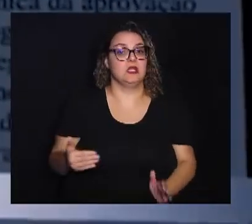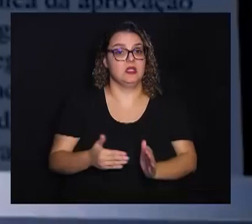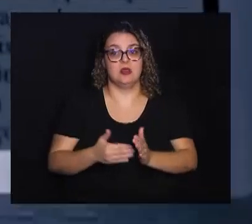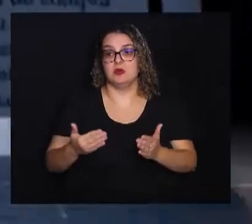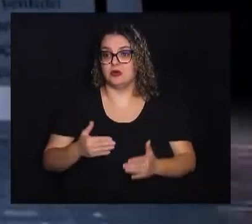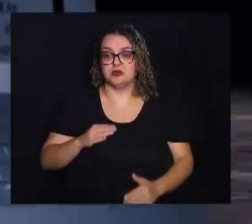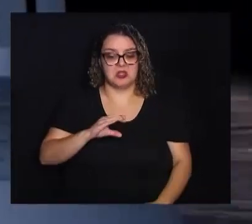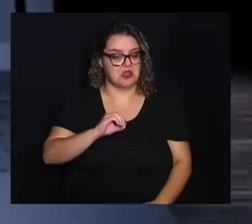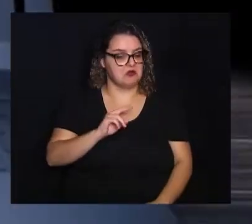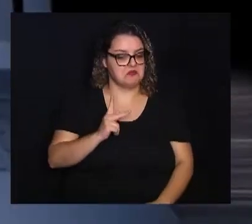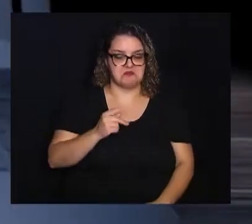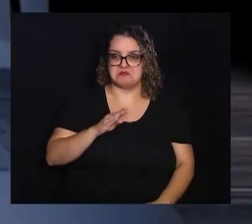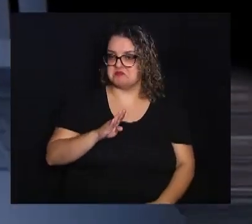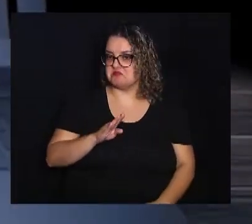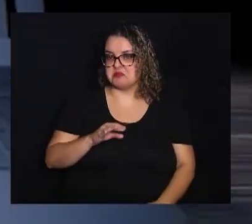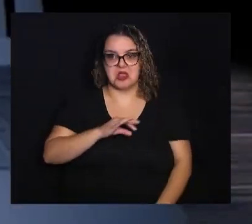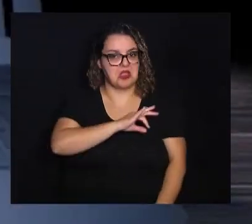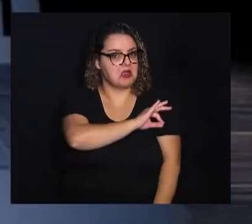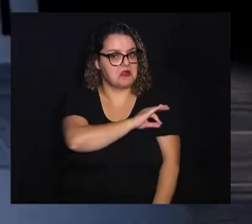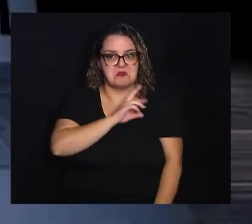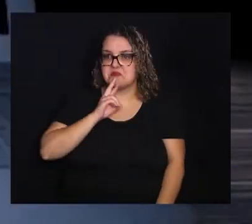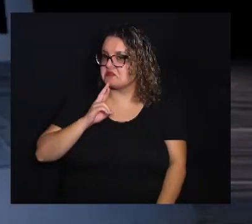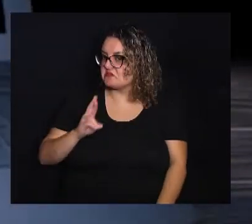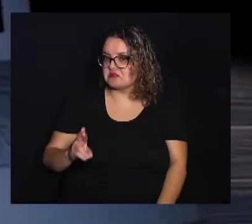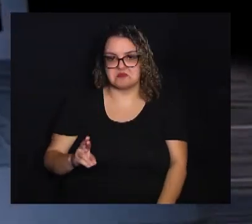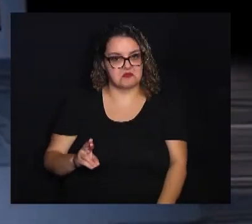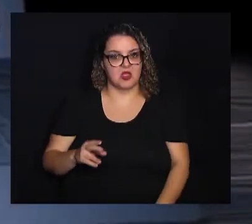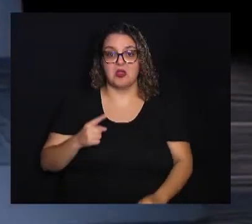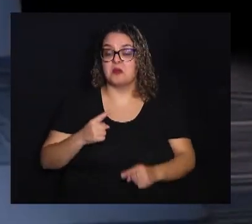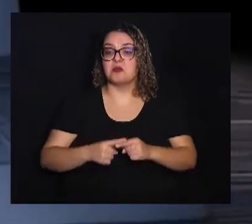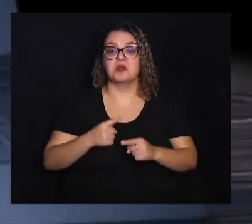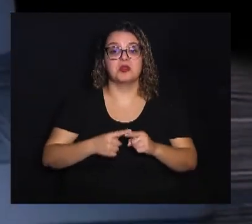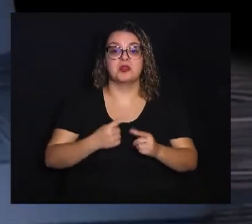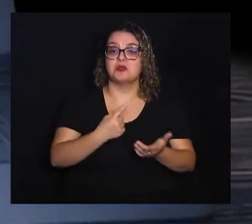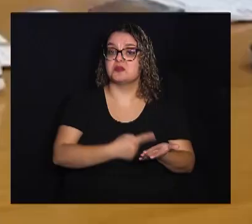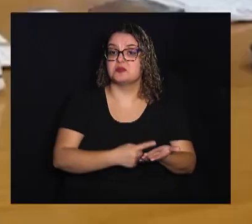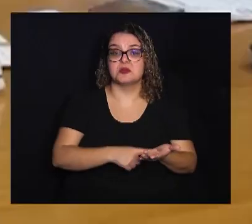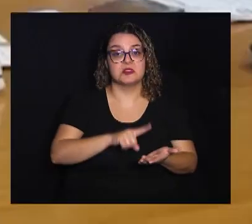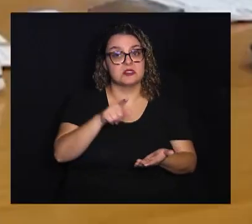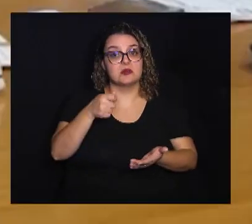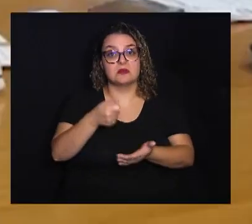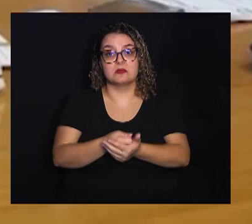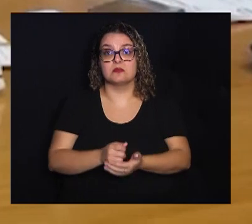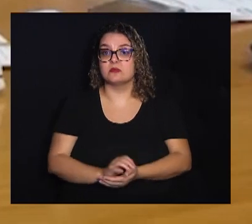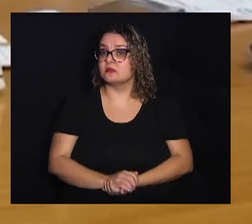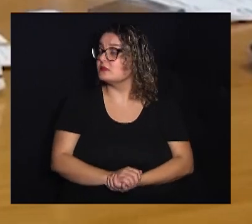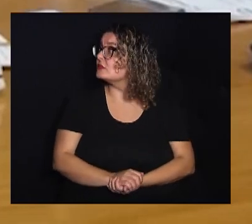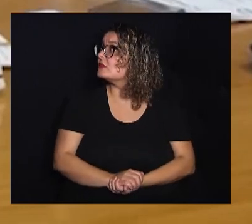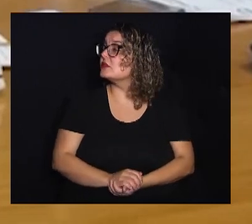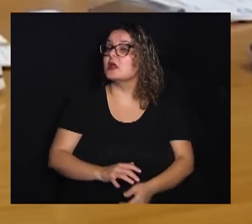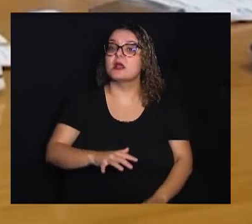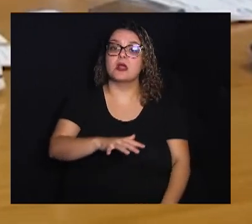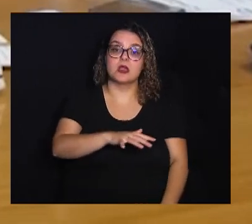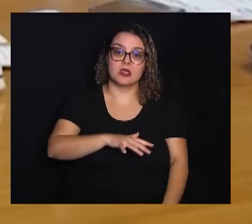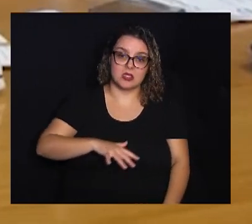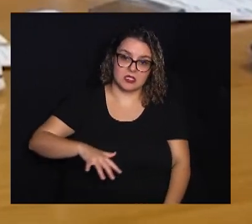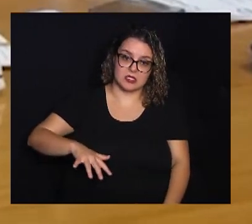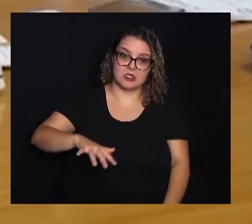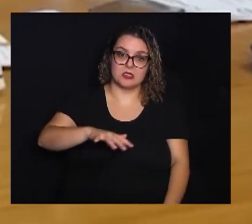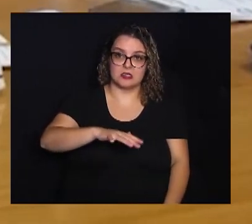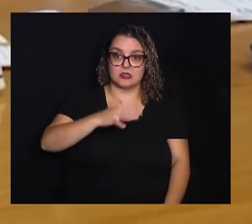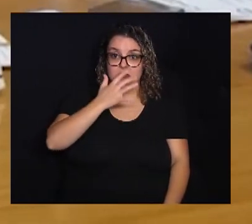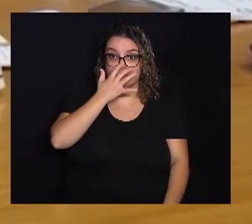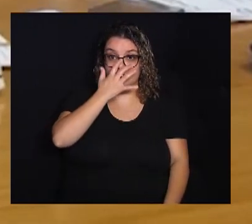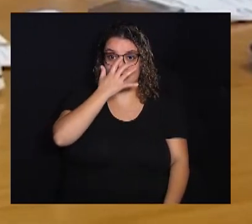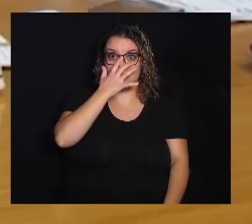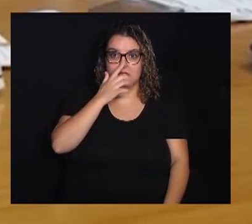Coab cumpriu, a prefeitura não responde. É por que os compromissos não estão sendo cumpridos? Essa área é de